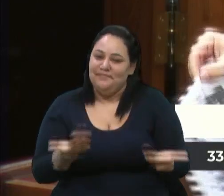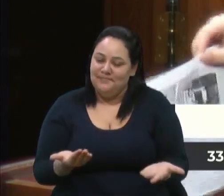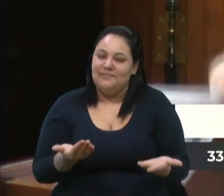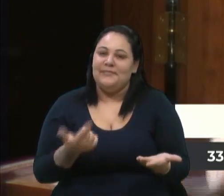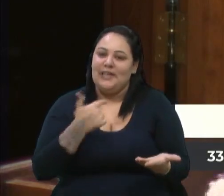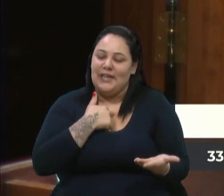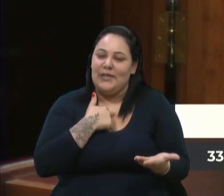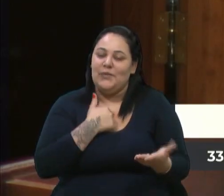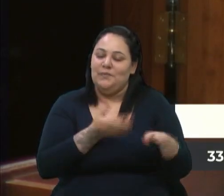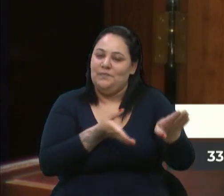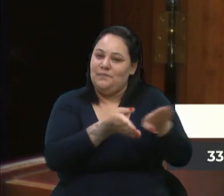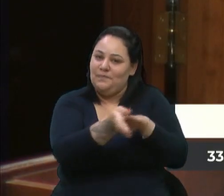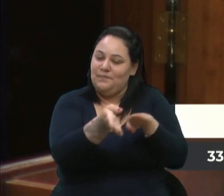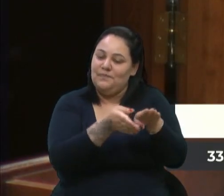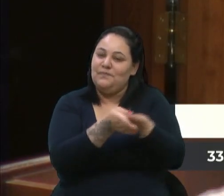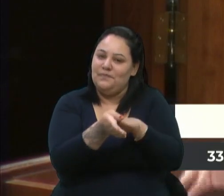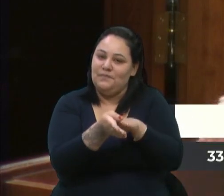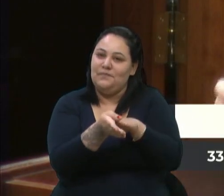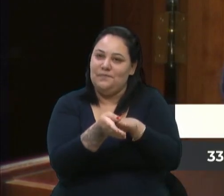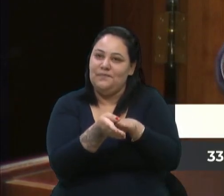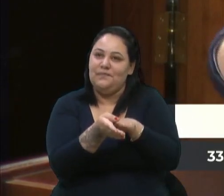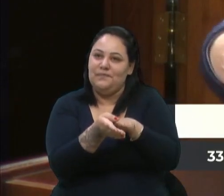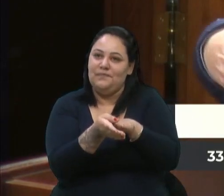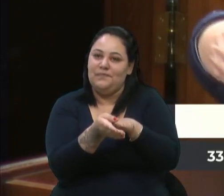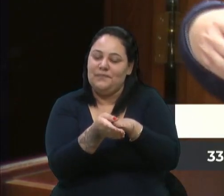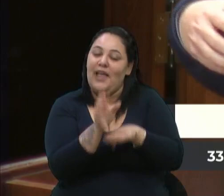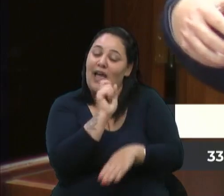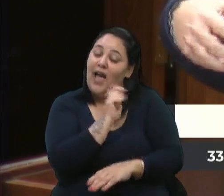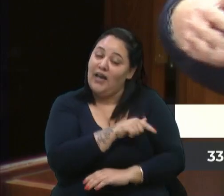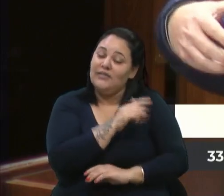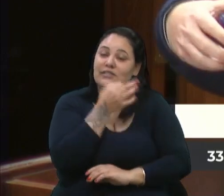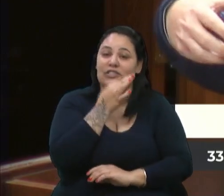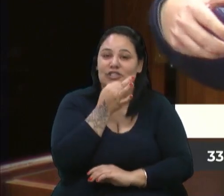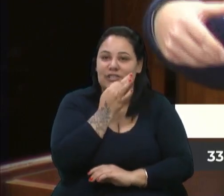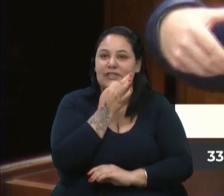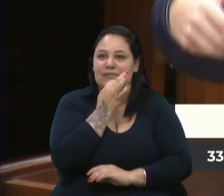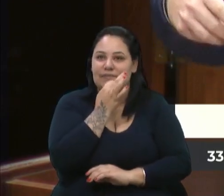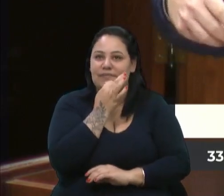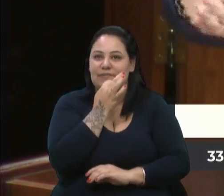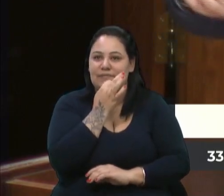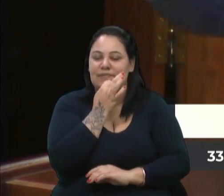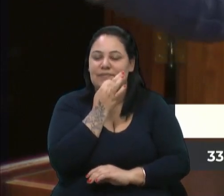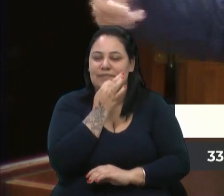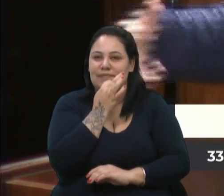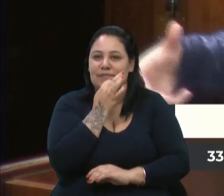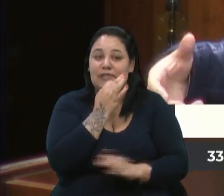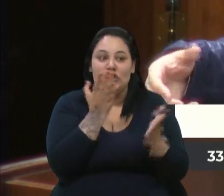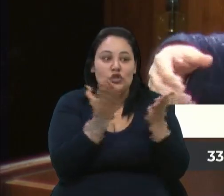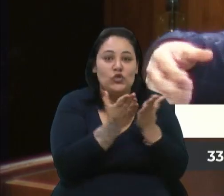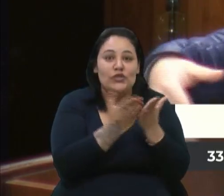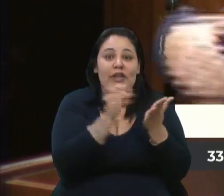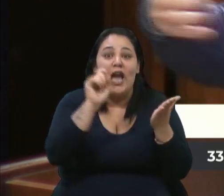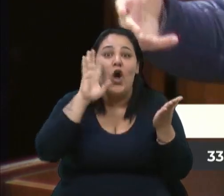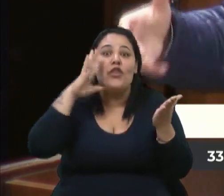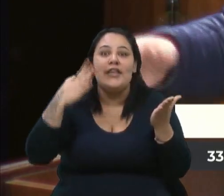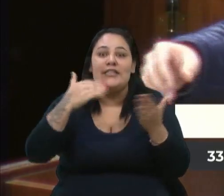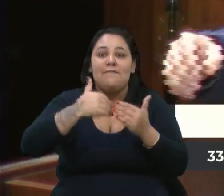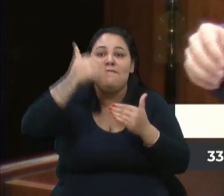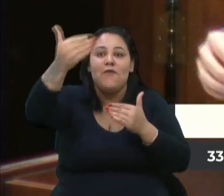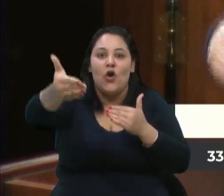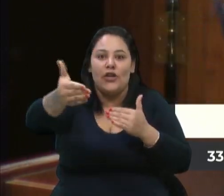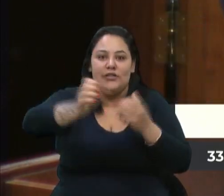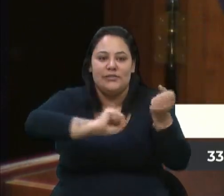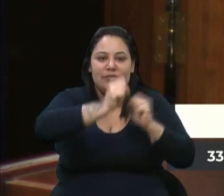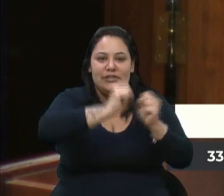eu aconselho, né, que Caxias, cidades do Pó de Caxias, estudem o que acontece nessas empresas